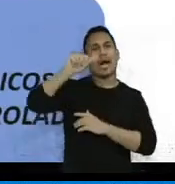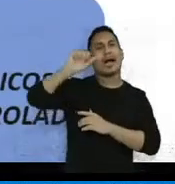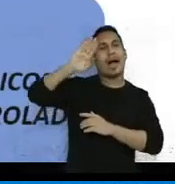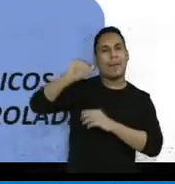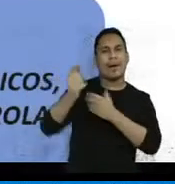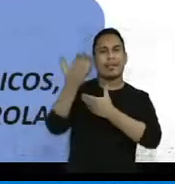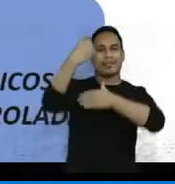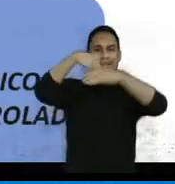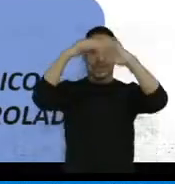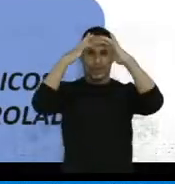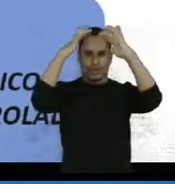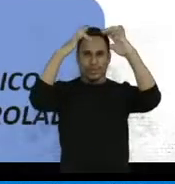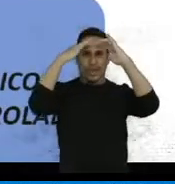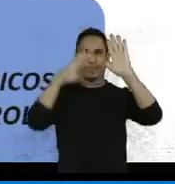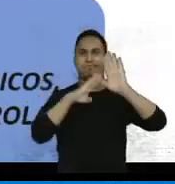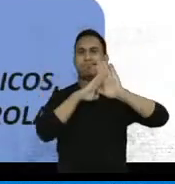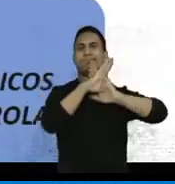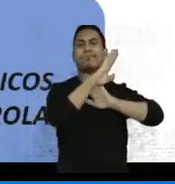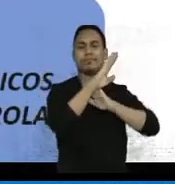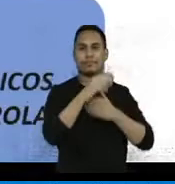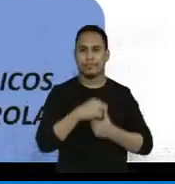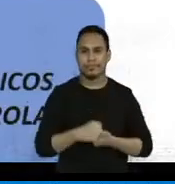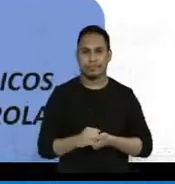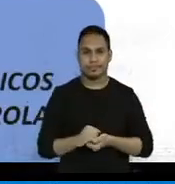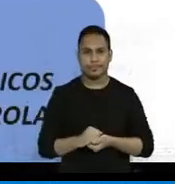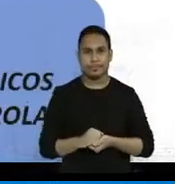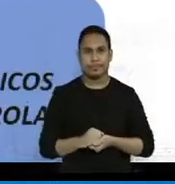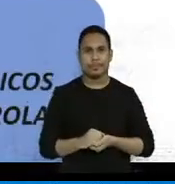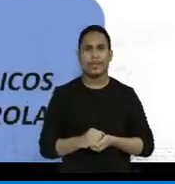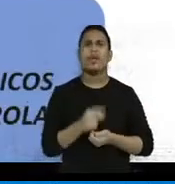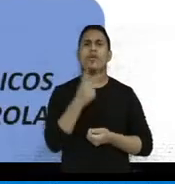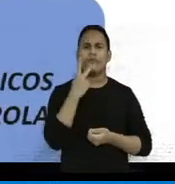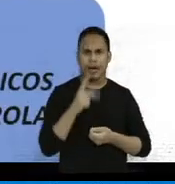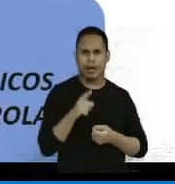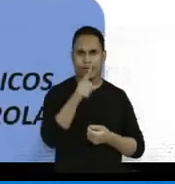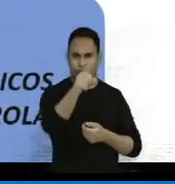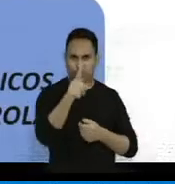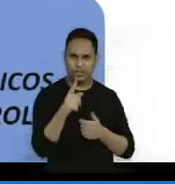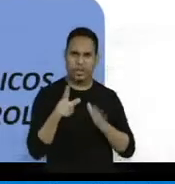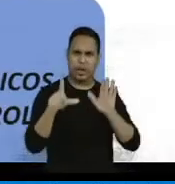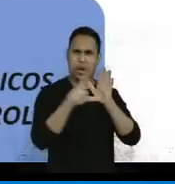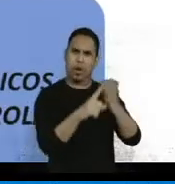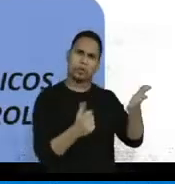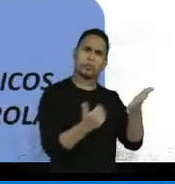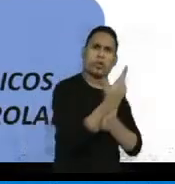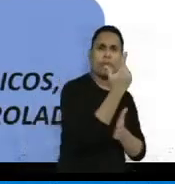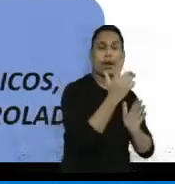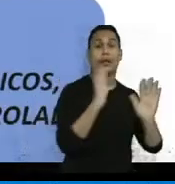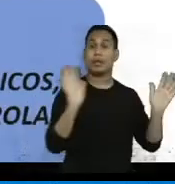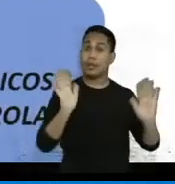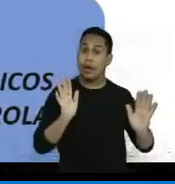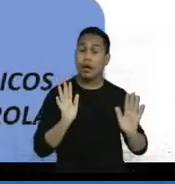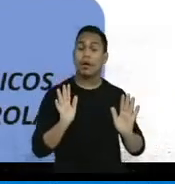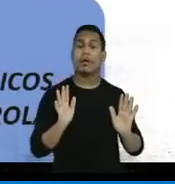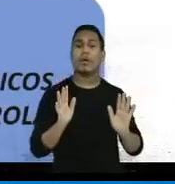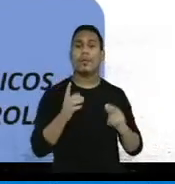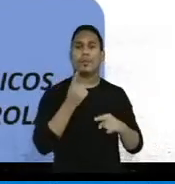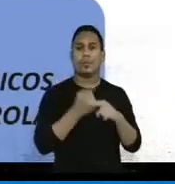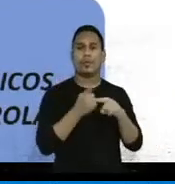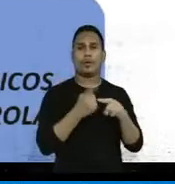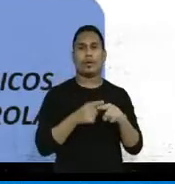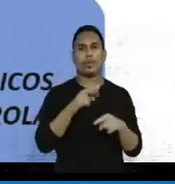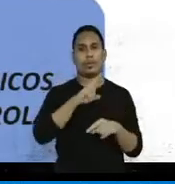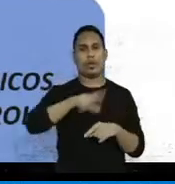como eu falei, chegar lá na loja e comprar, porque são coisas que não se devem auto-recomendar. É para vocês entenderem